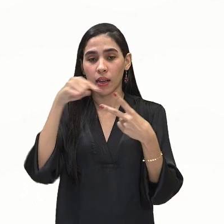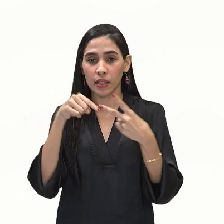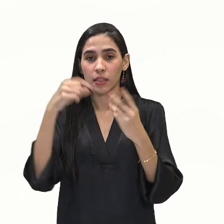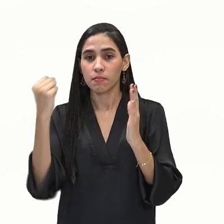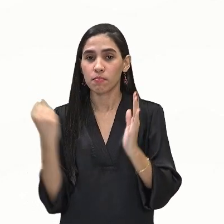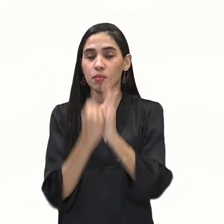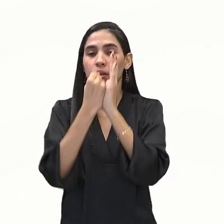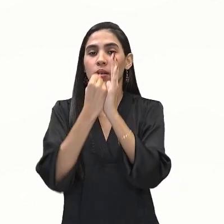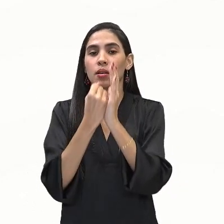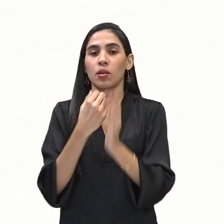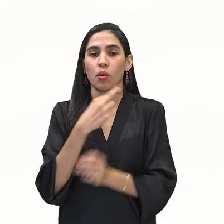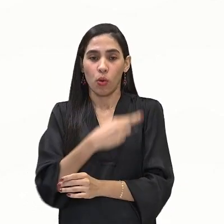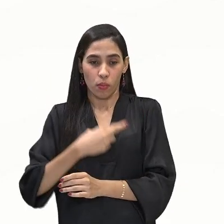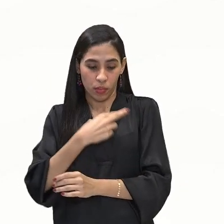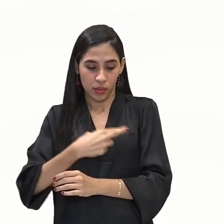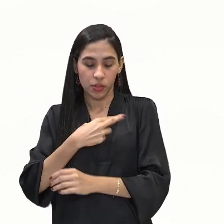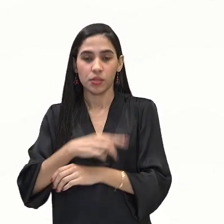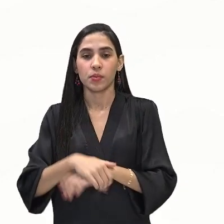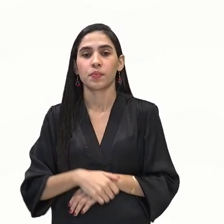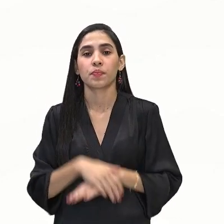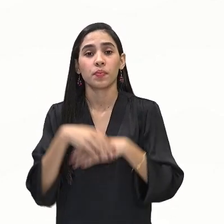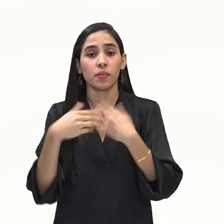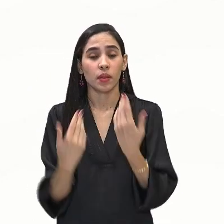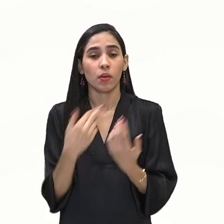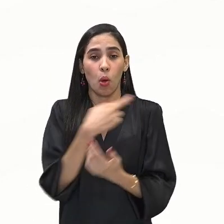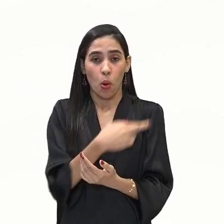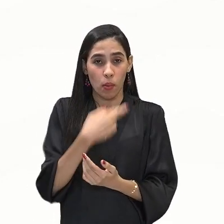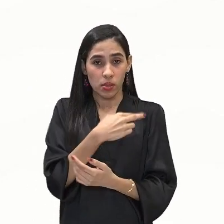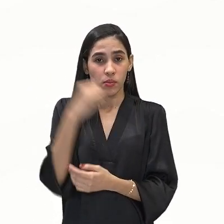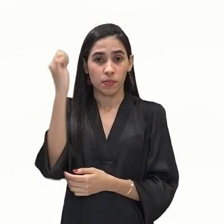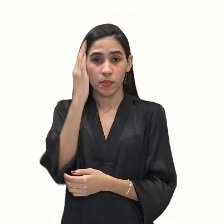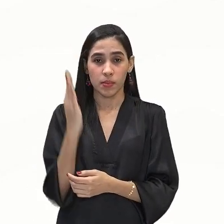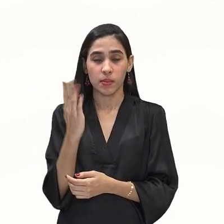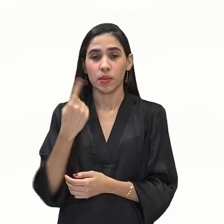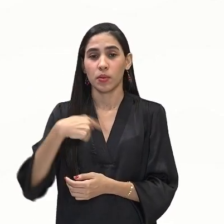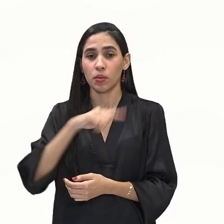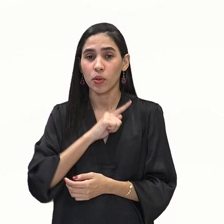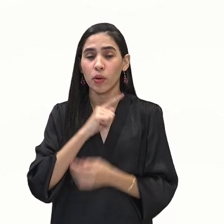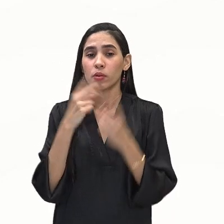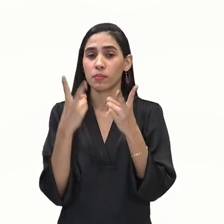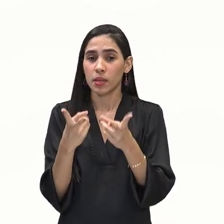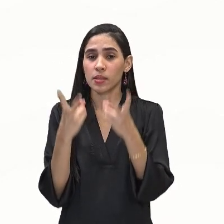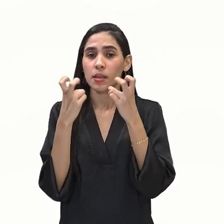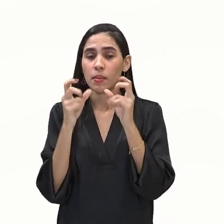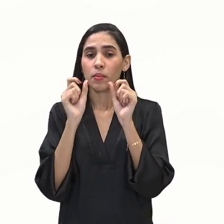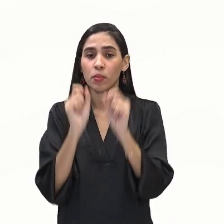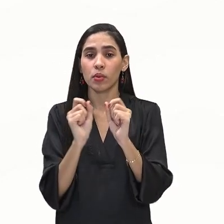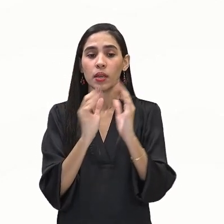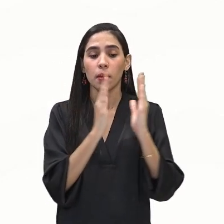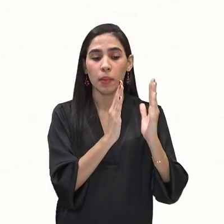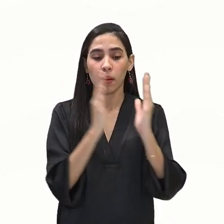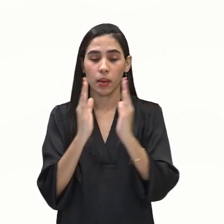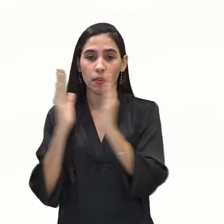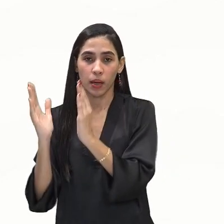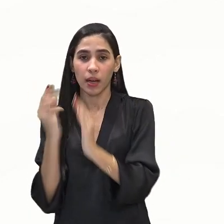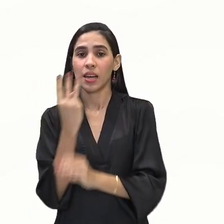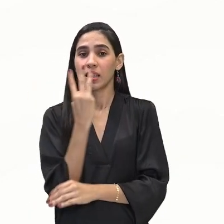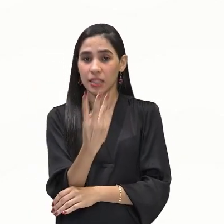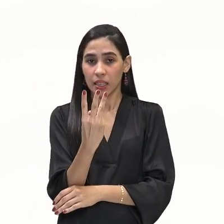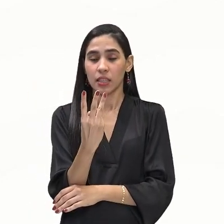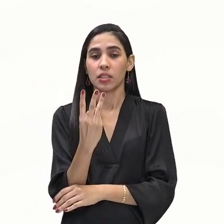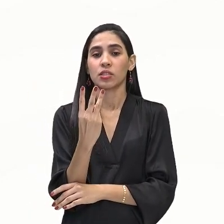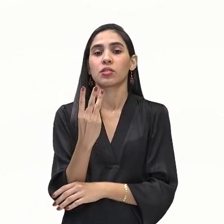no Brasil. Então, dentro do romantismo brasileiro, podemos observar 3 gerações na poesia, meus queridos.